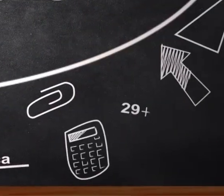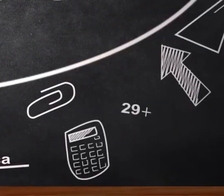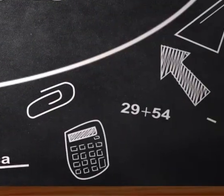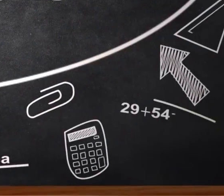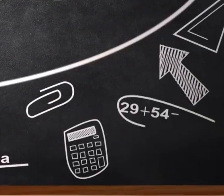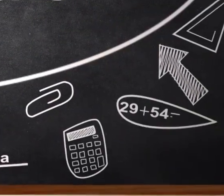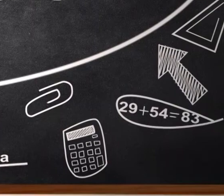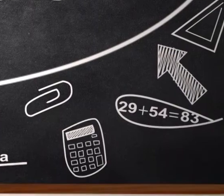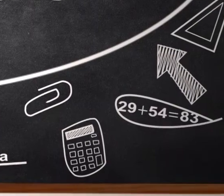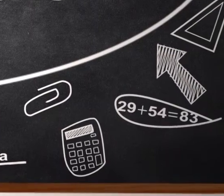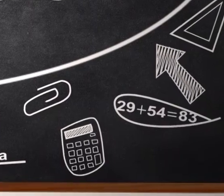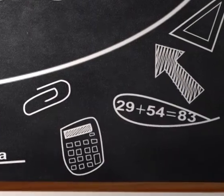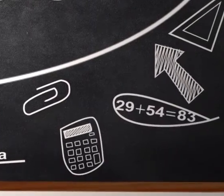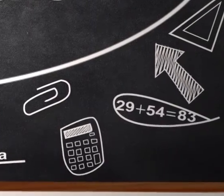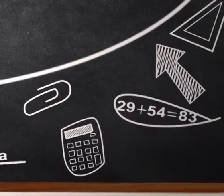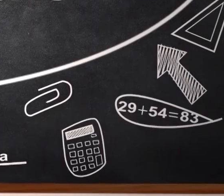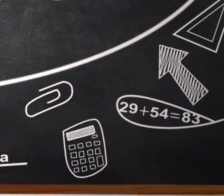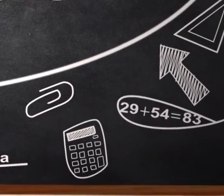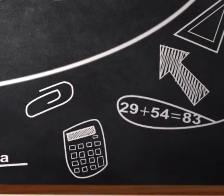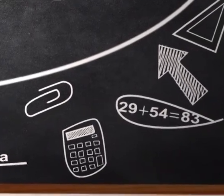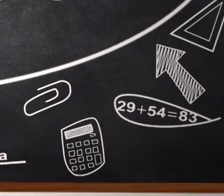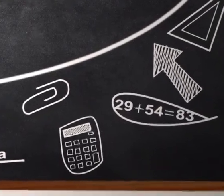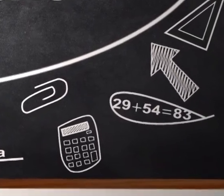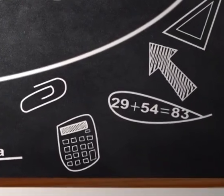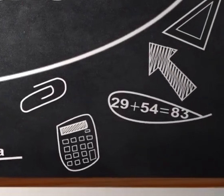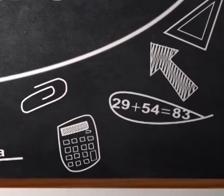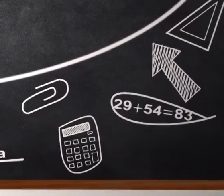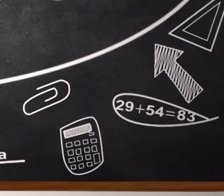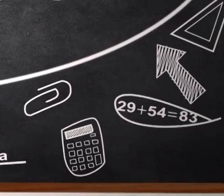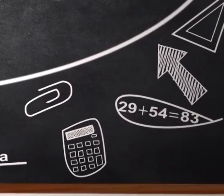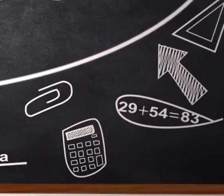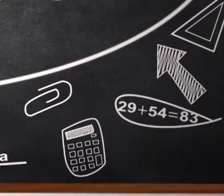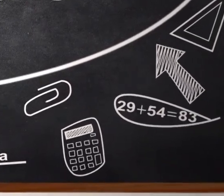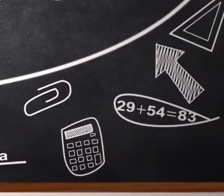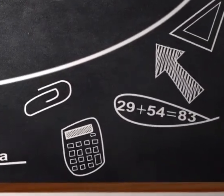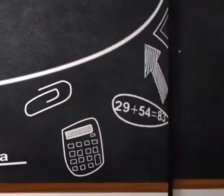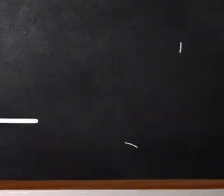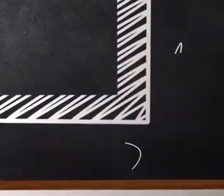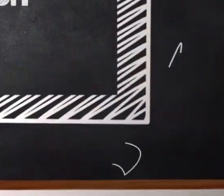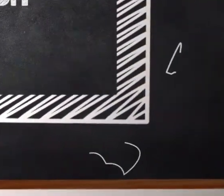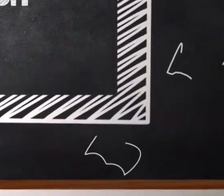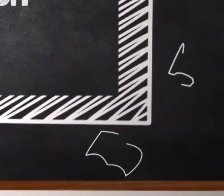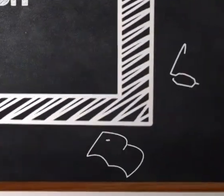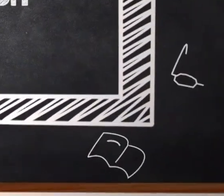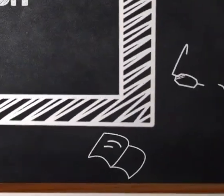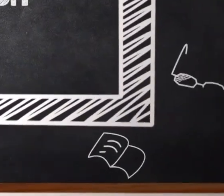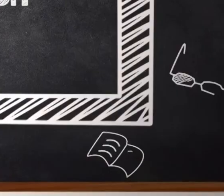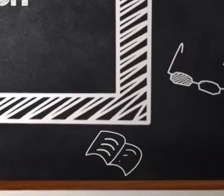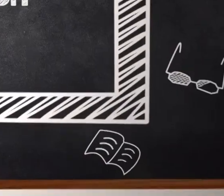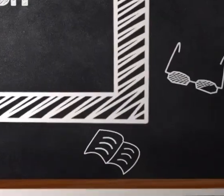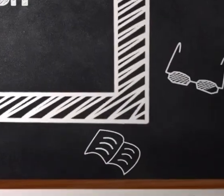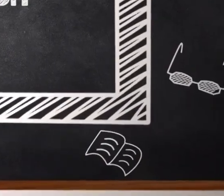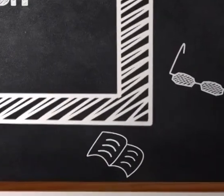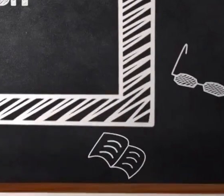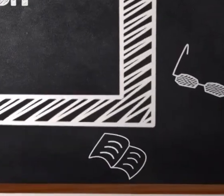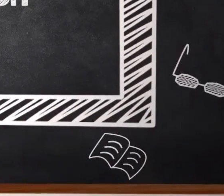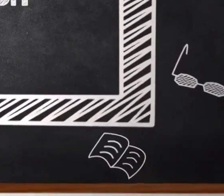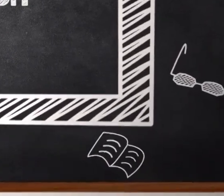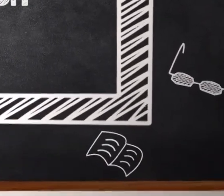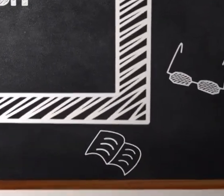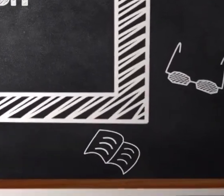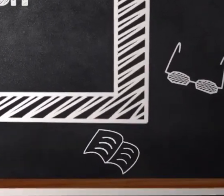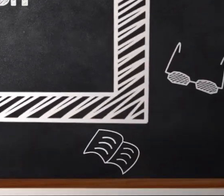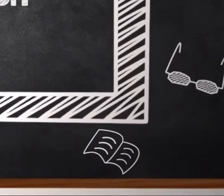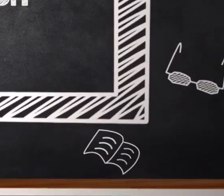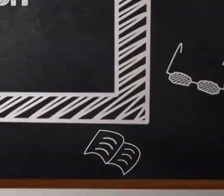na cotangente não vai ter a definição. Com base nisso, ela tem diferença em relação ao gráfico, diferente da